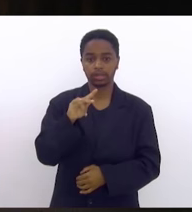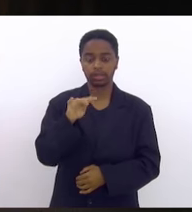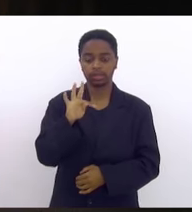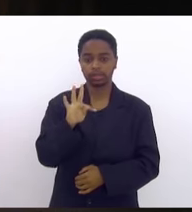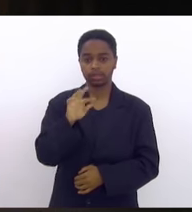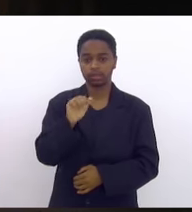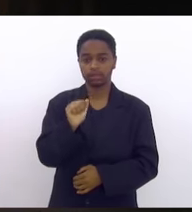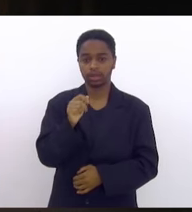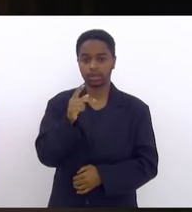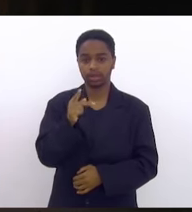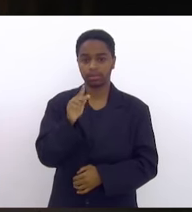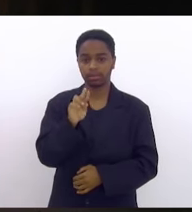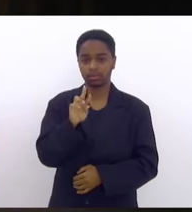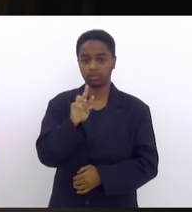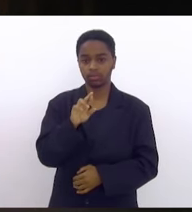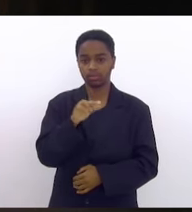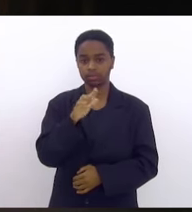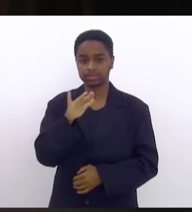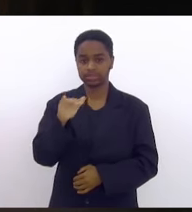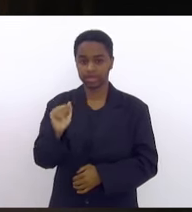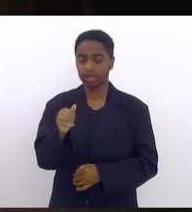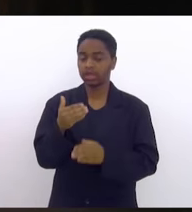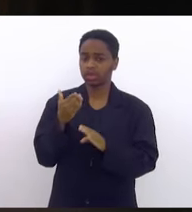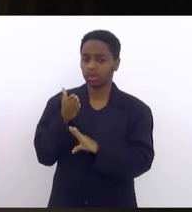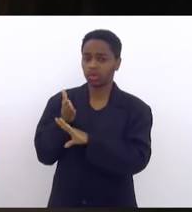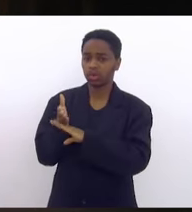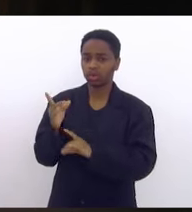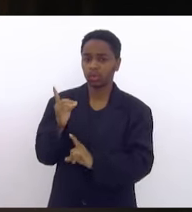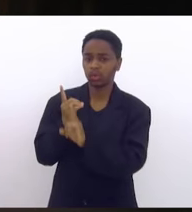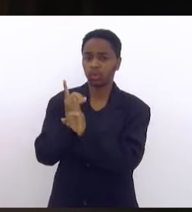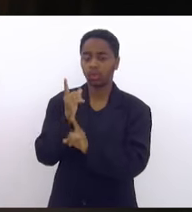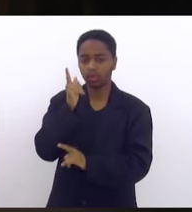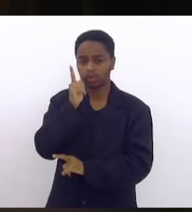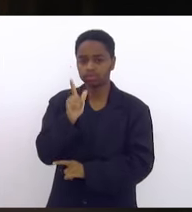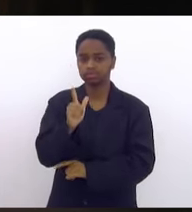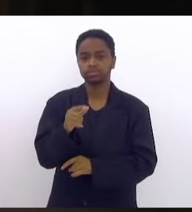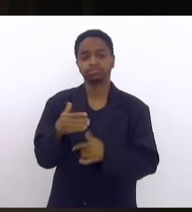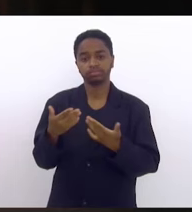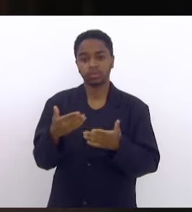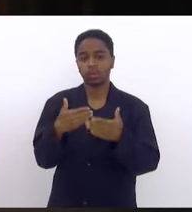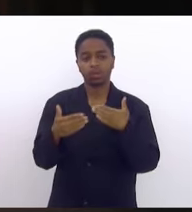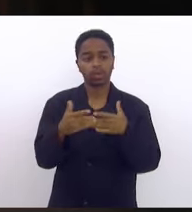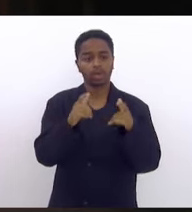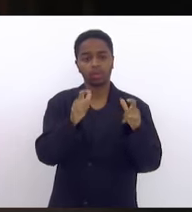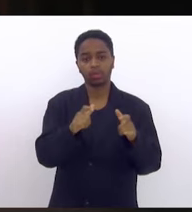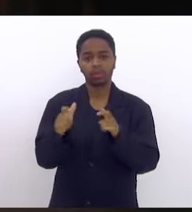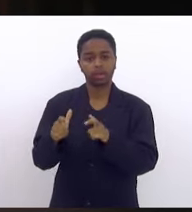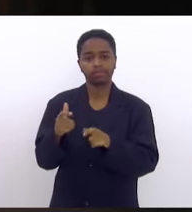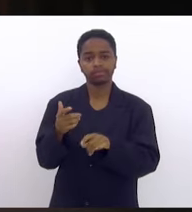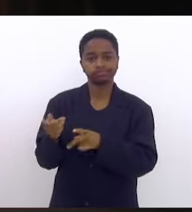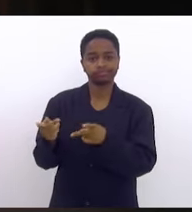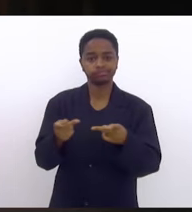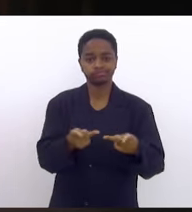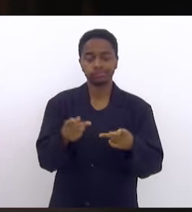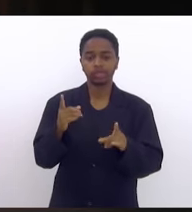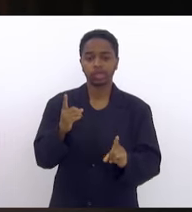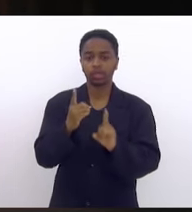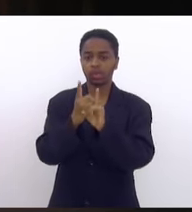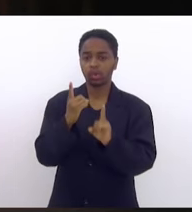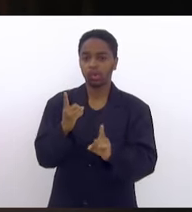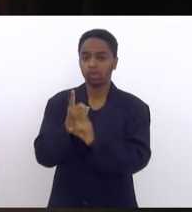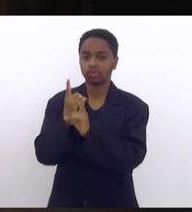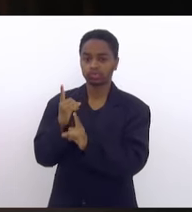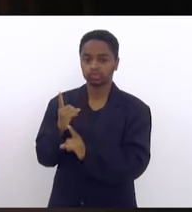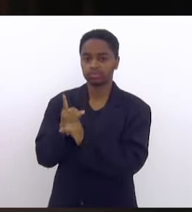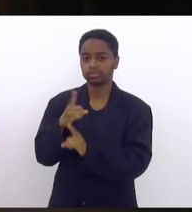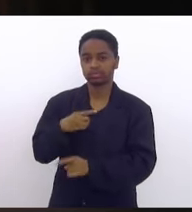mora, encontro a face com você, vai lá na Serra do Piloto, encontra o Luiz Cláudio lá. Vai na Praia do Saco, que é onde eu convivo no meu dia a dia,